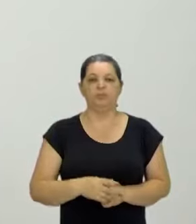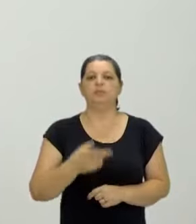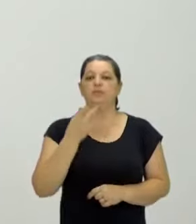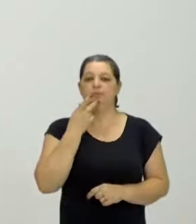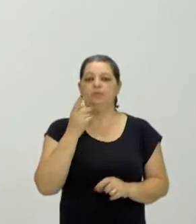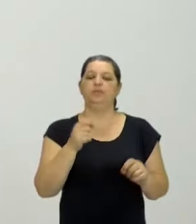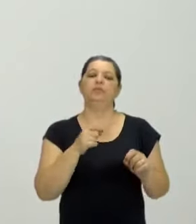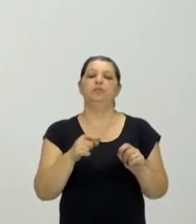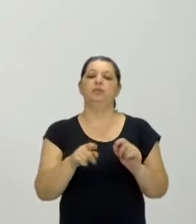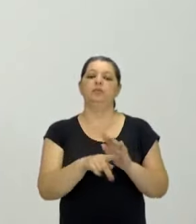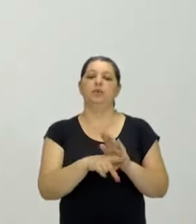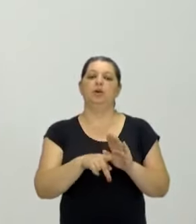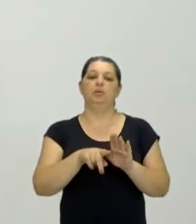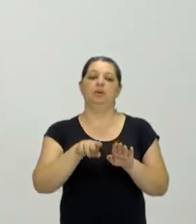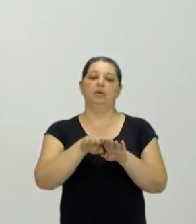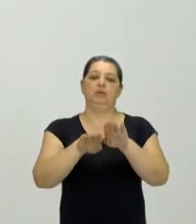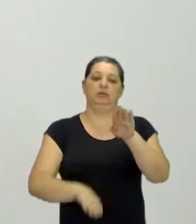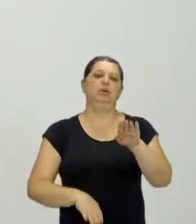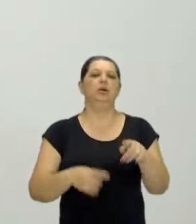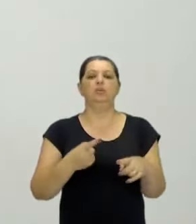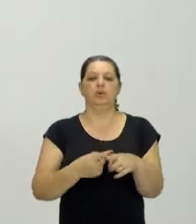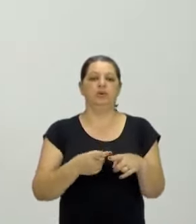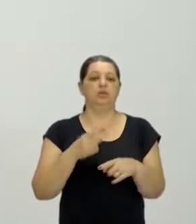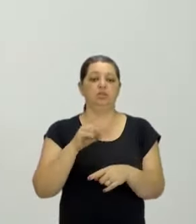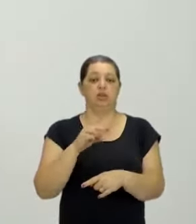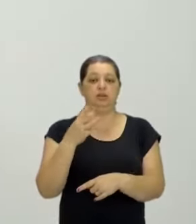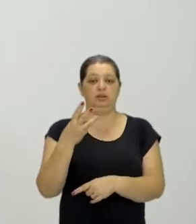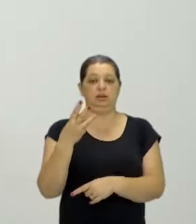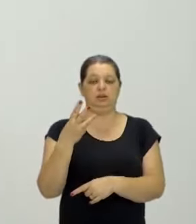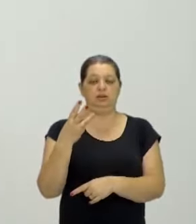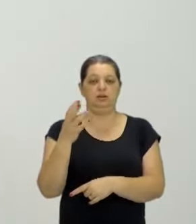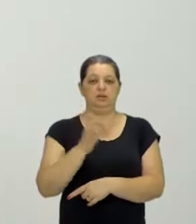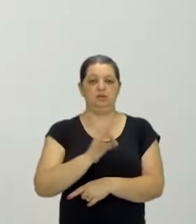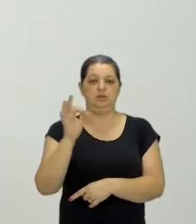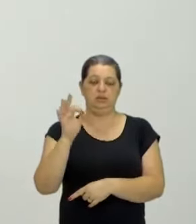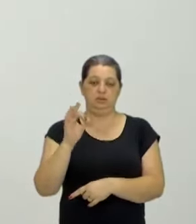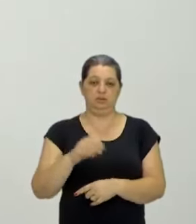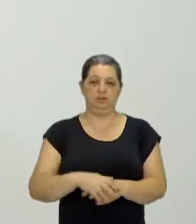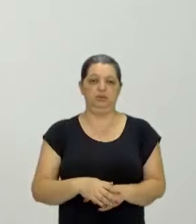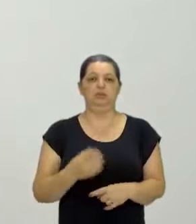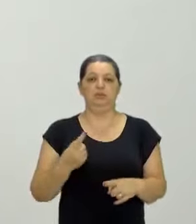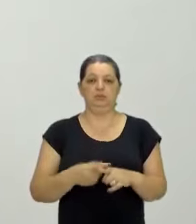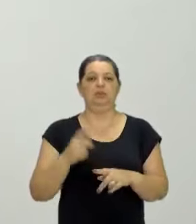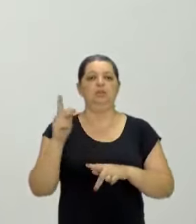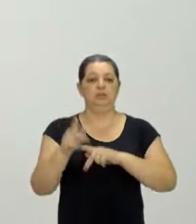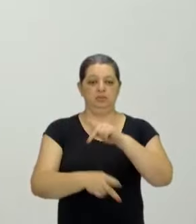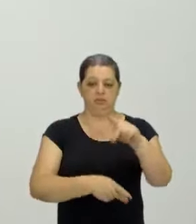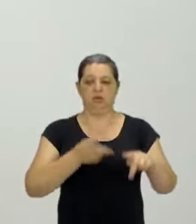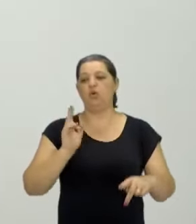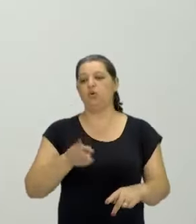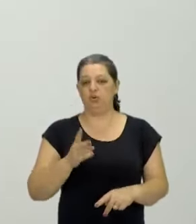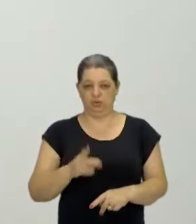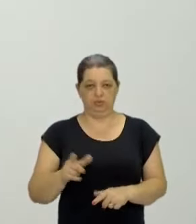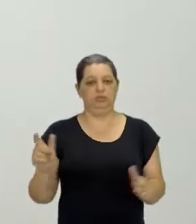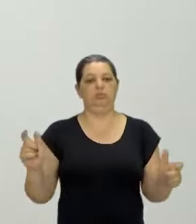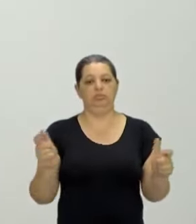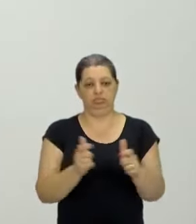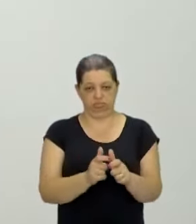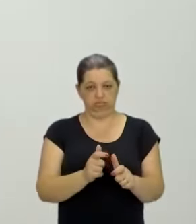nossa desigualdade. Por que só 3%? Porque essa população continua sendo minoria na escola